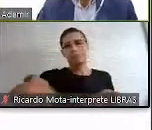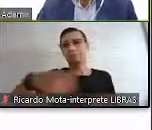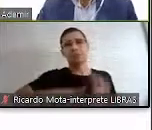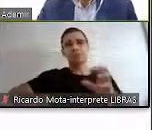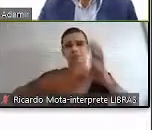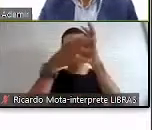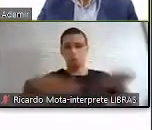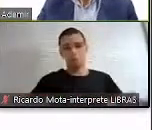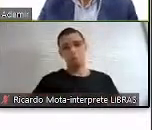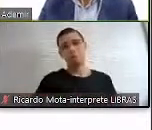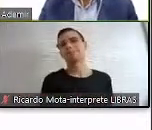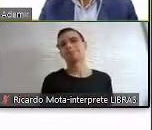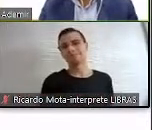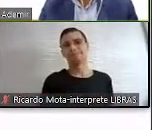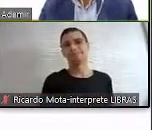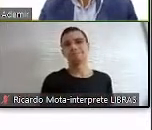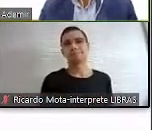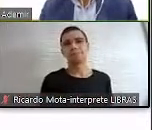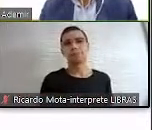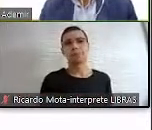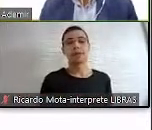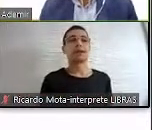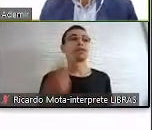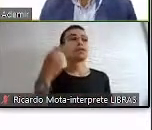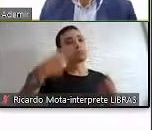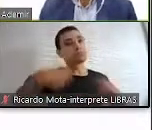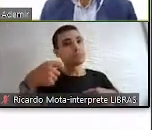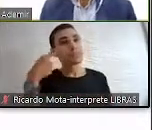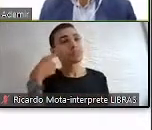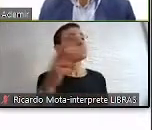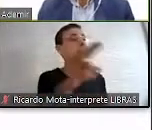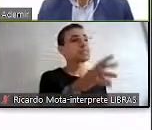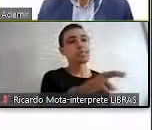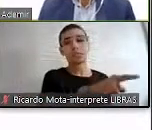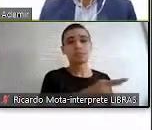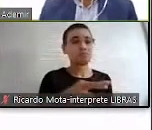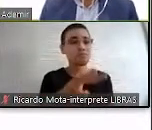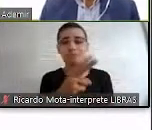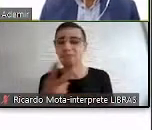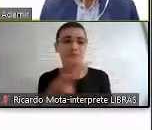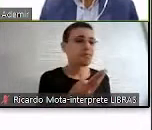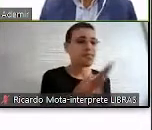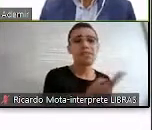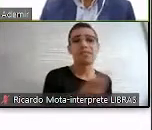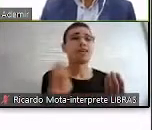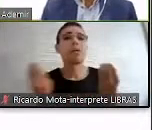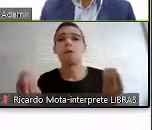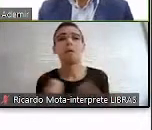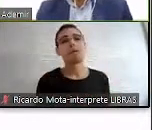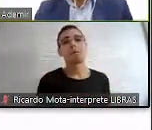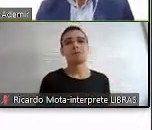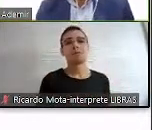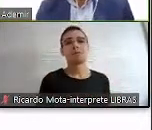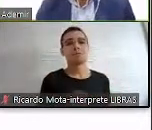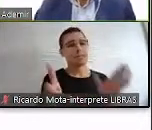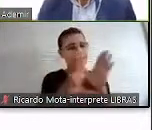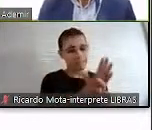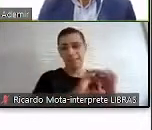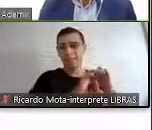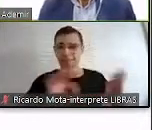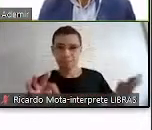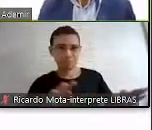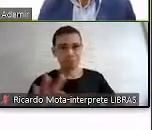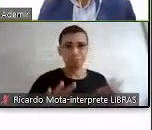às autoridades de buscar algumas normas, legislação que pudessem evitar. A